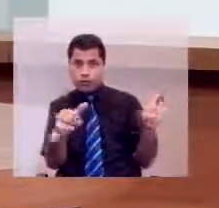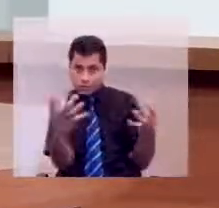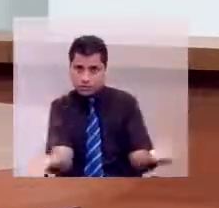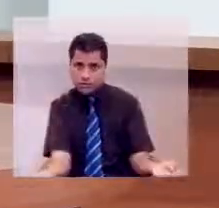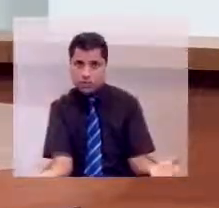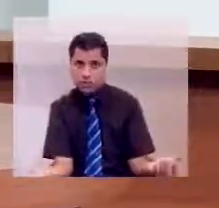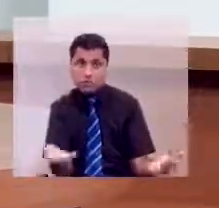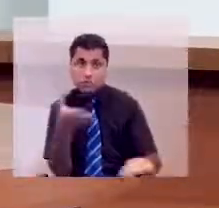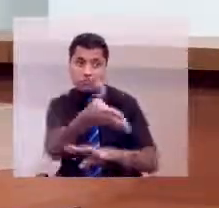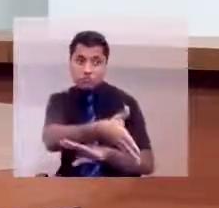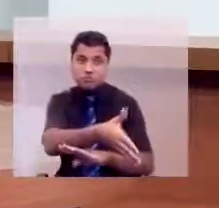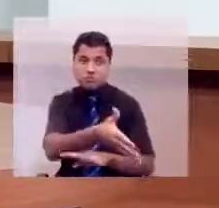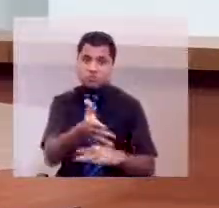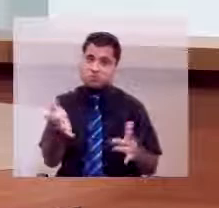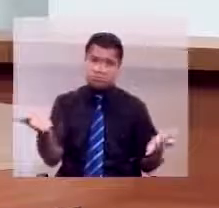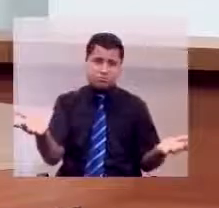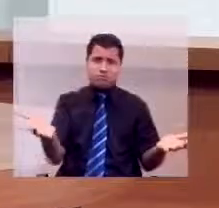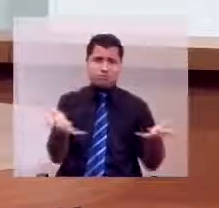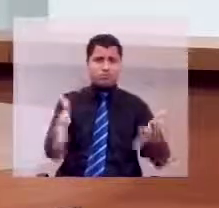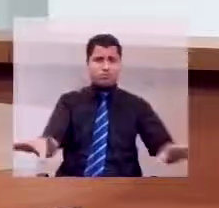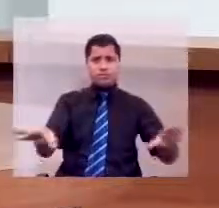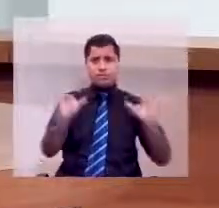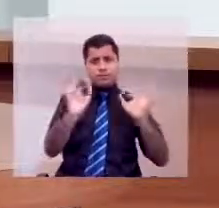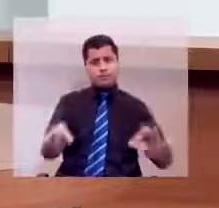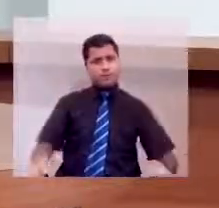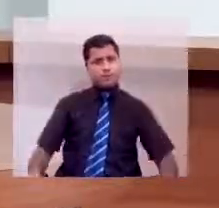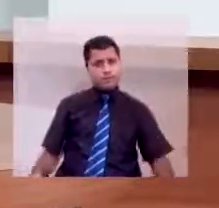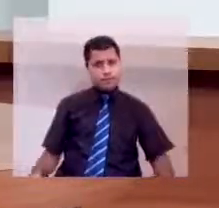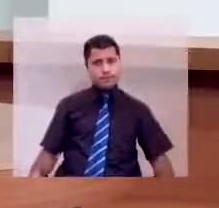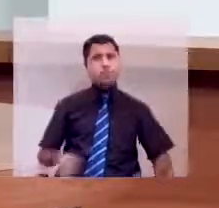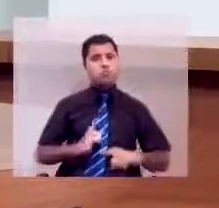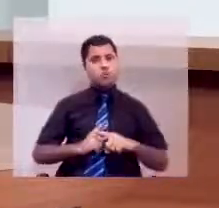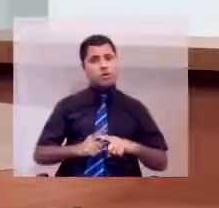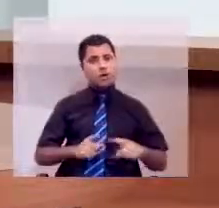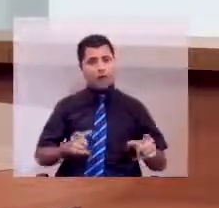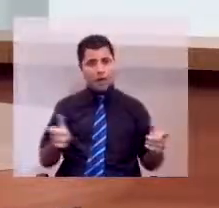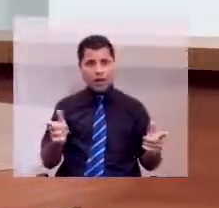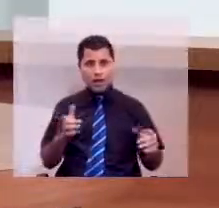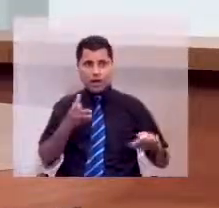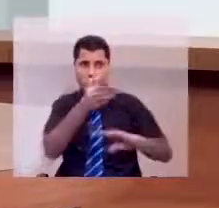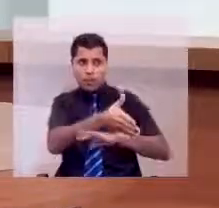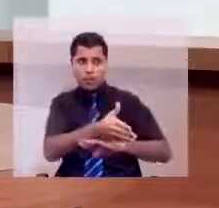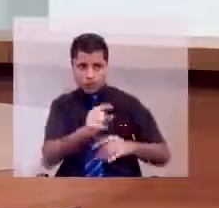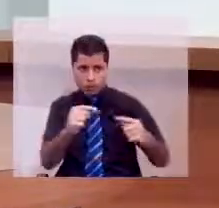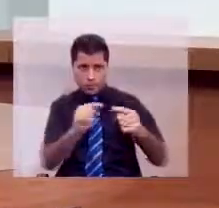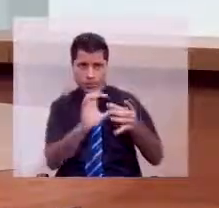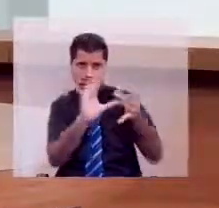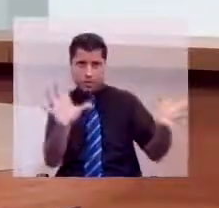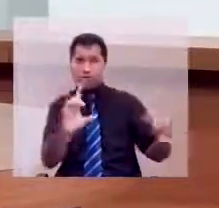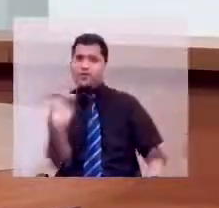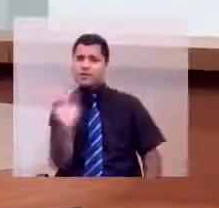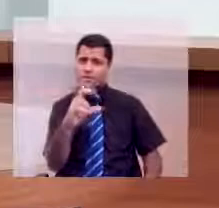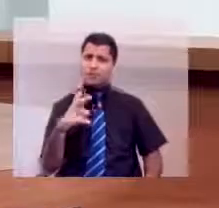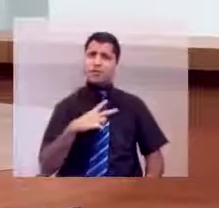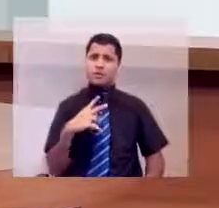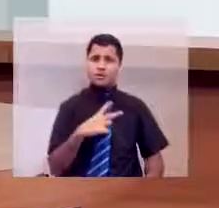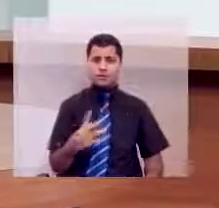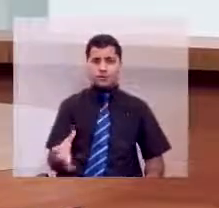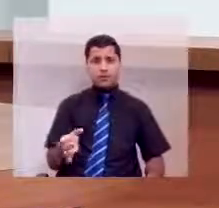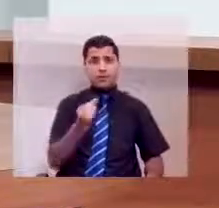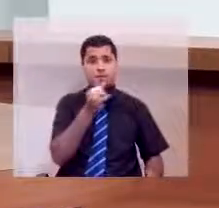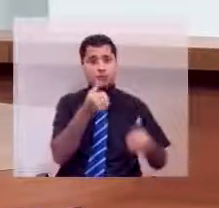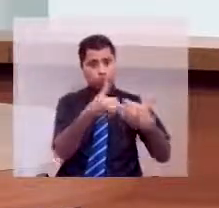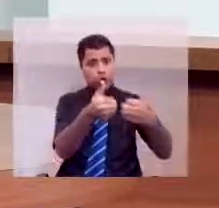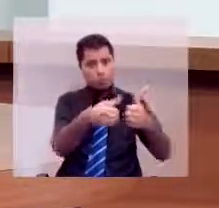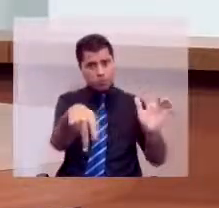áreas? Não vai permitir, porque aquele espaço não foi feito para isso. Os próprios ônibus da Gru Airport